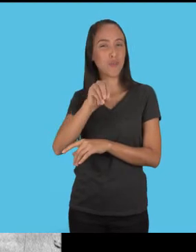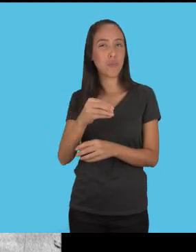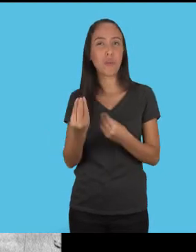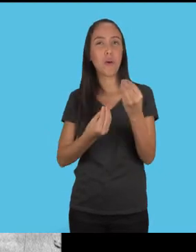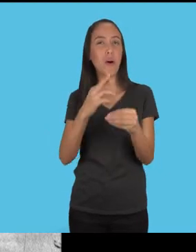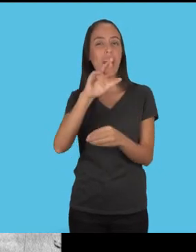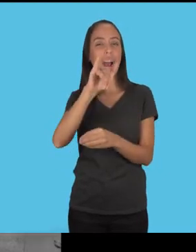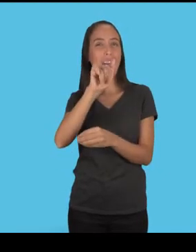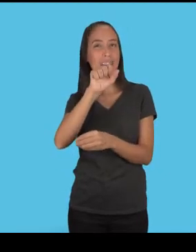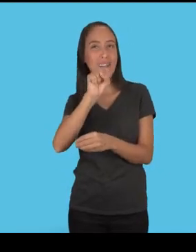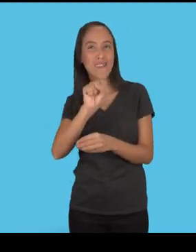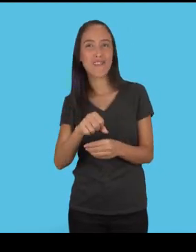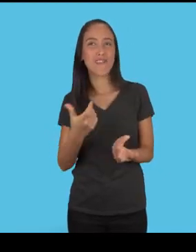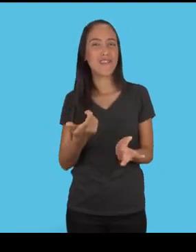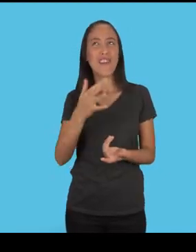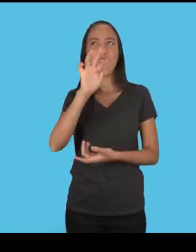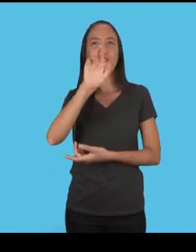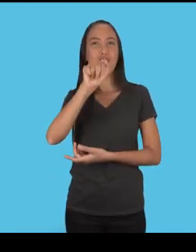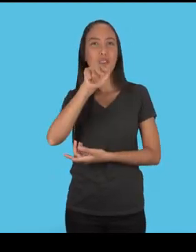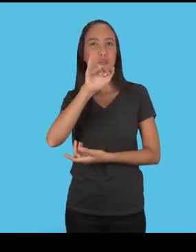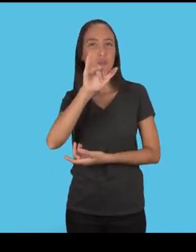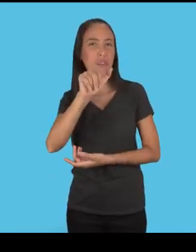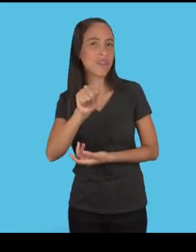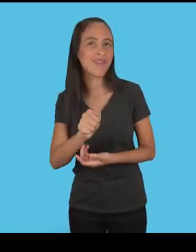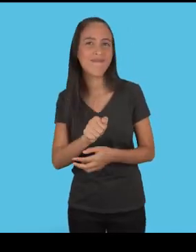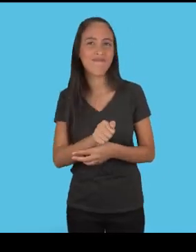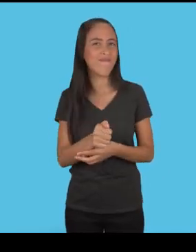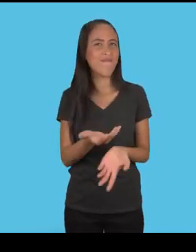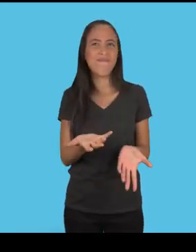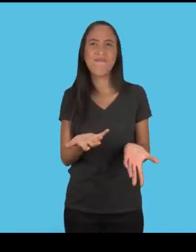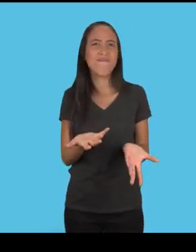de raios, frequência,